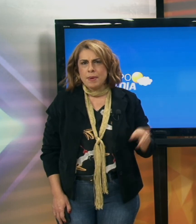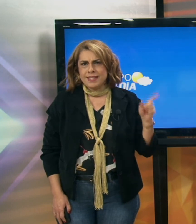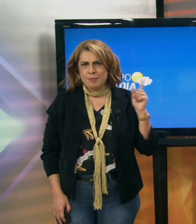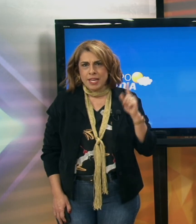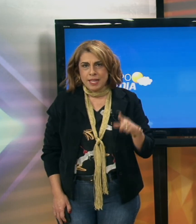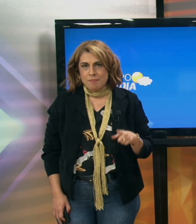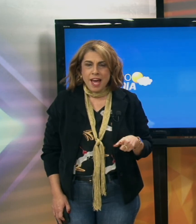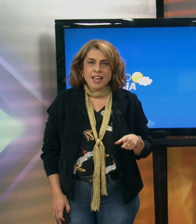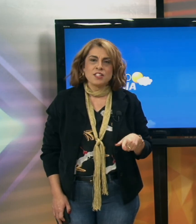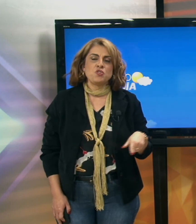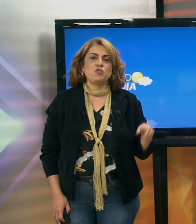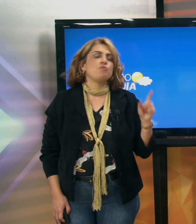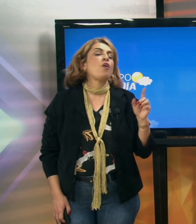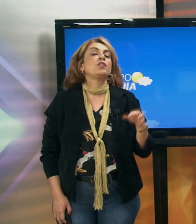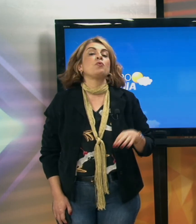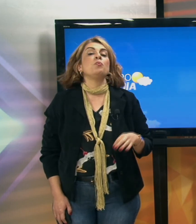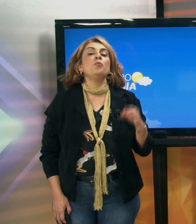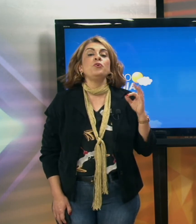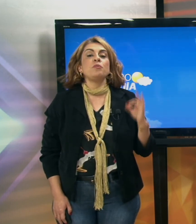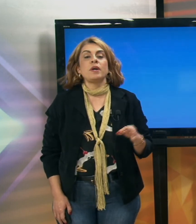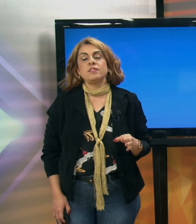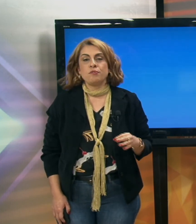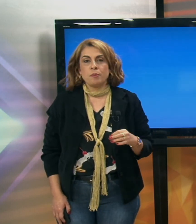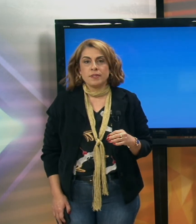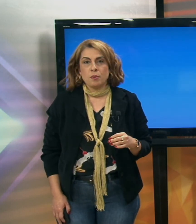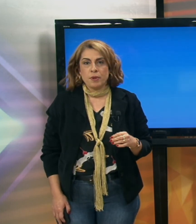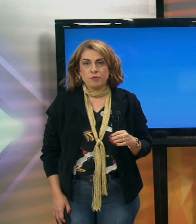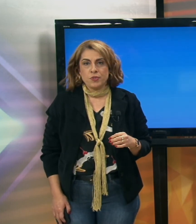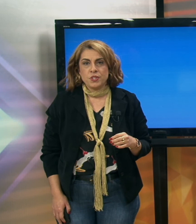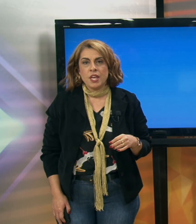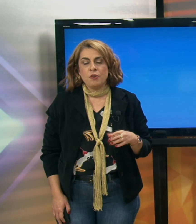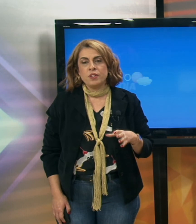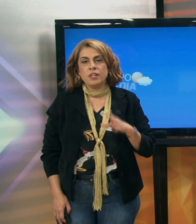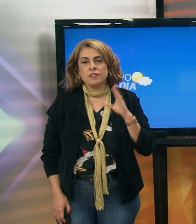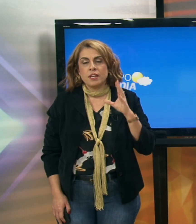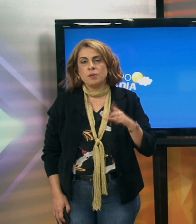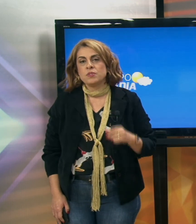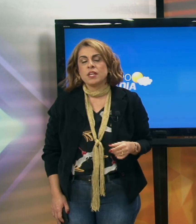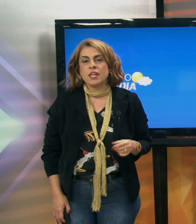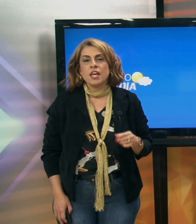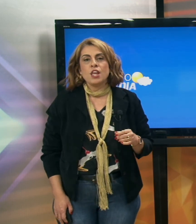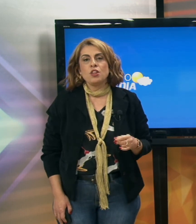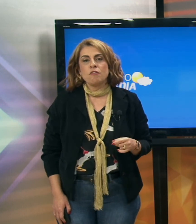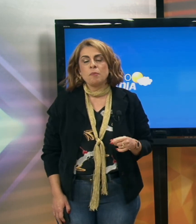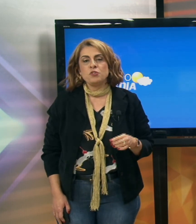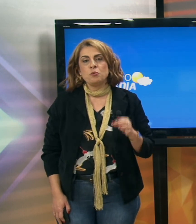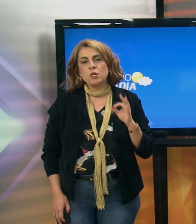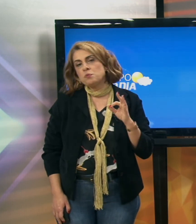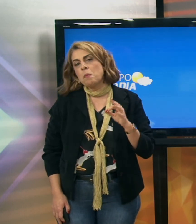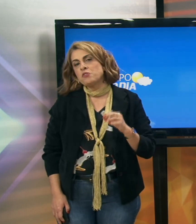quarta-feira, mas amanhã tem mais. A gente volta com muito mais informação para você. Eu e Danilo estaremos aqui